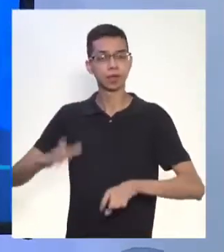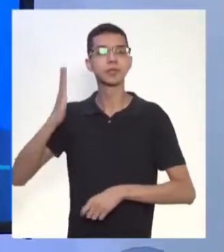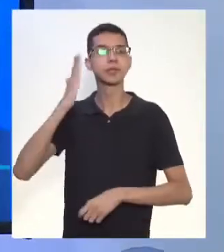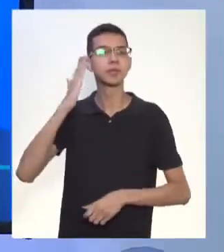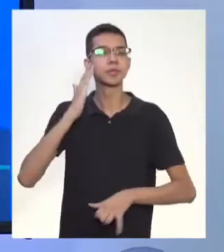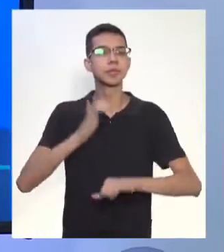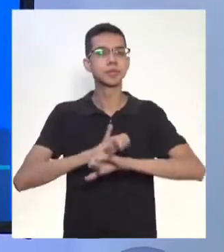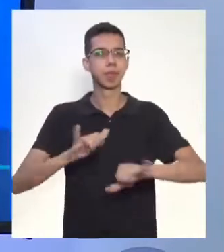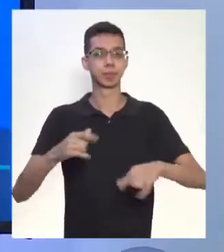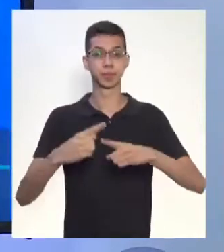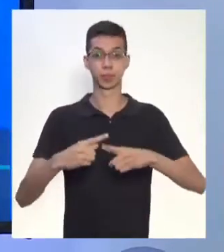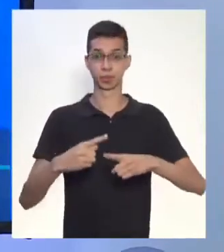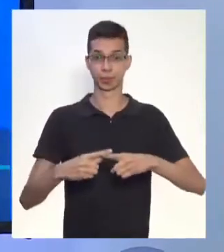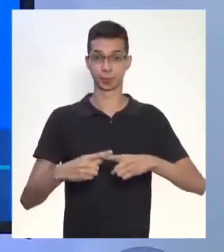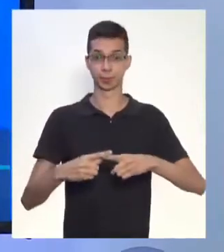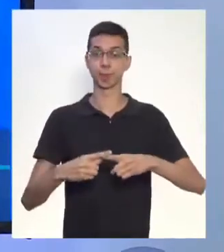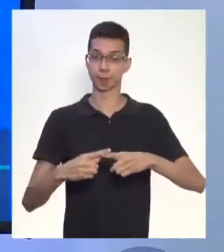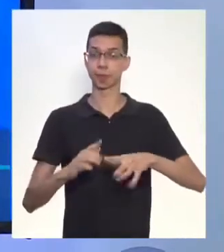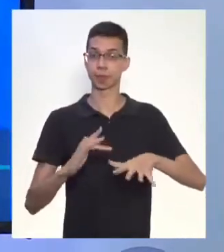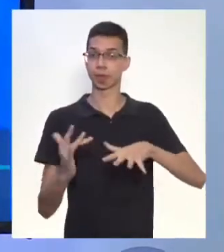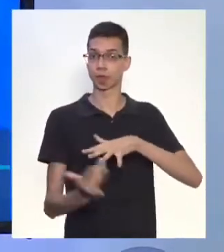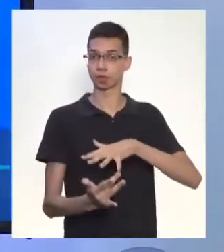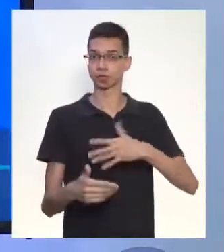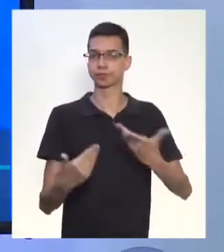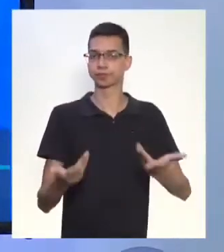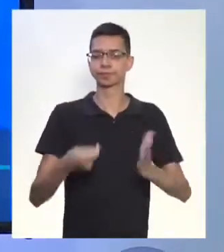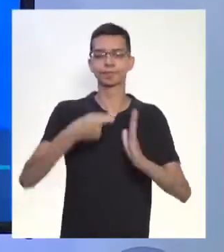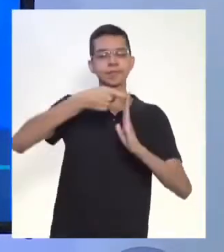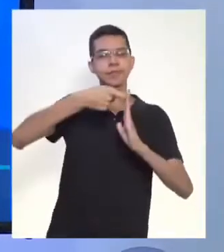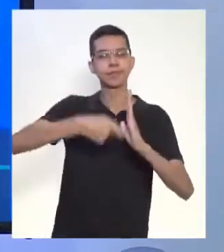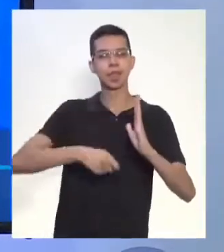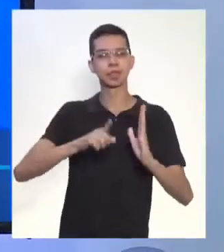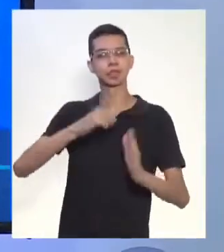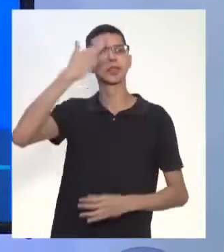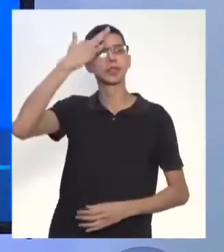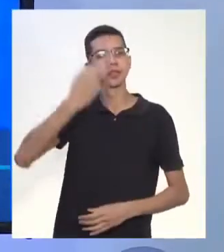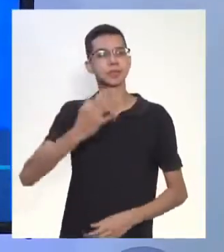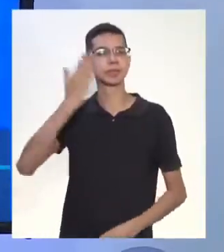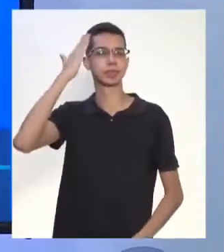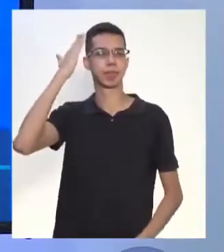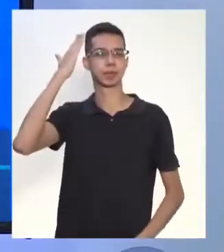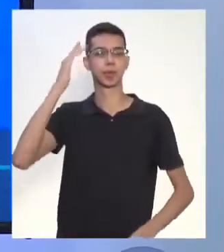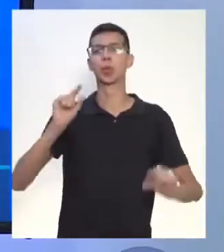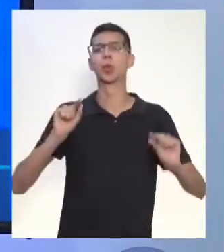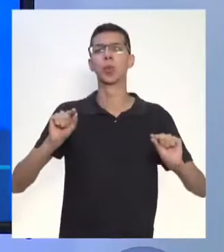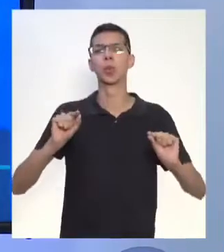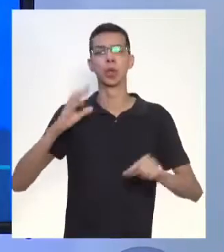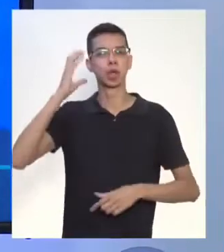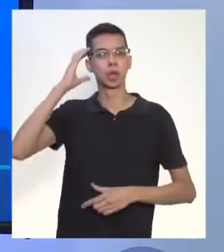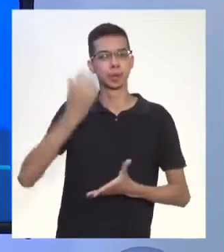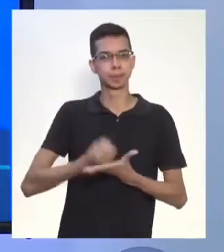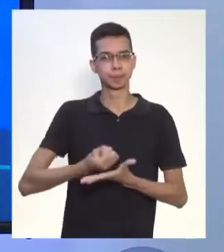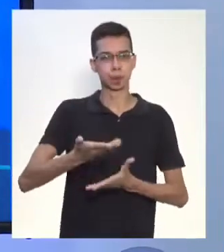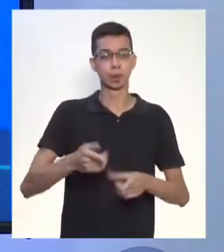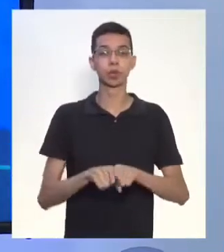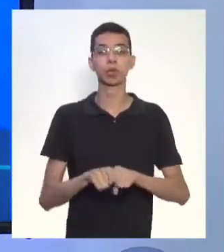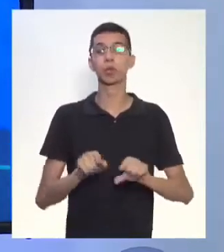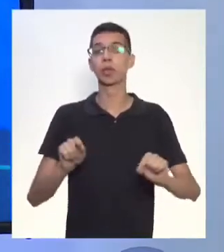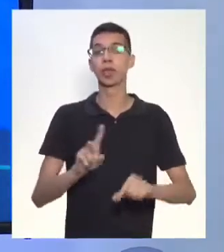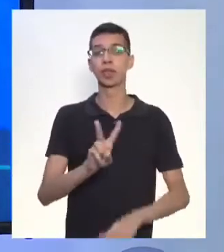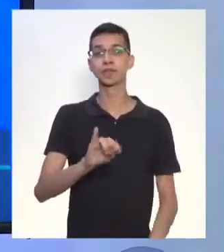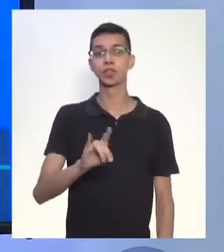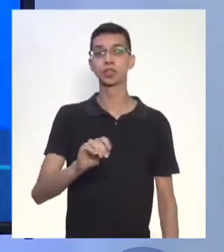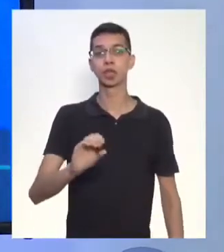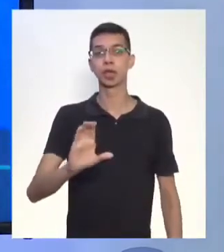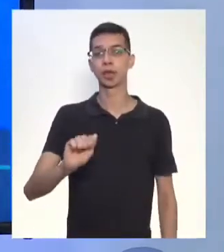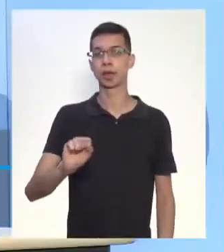mesmo por conta das redes sociais, tem um texto aí para recapitularmos o que é o podcast e o que é um videocast. Professor, por